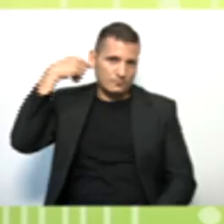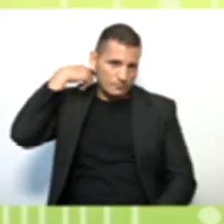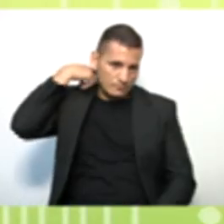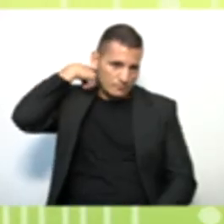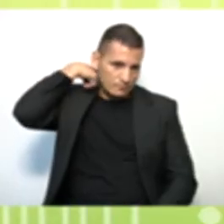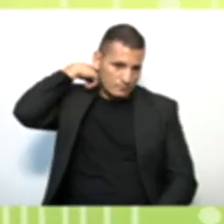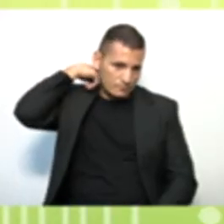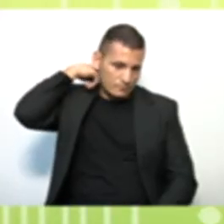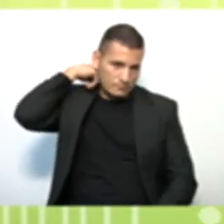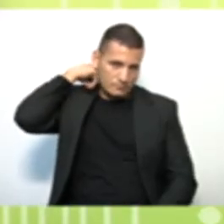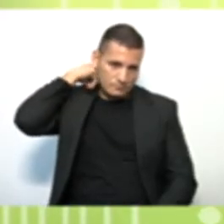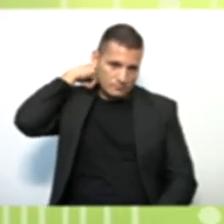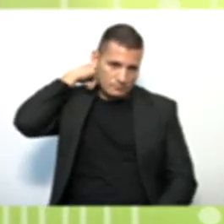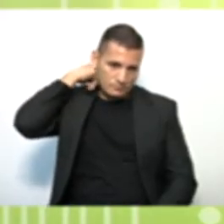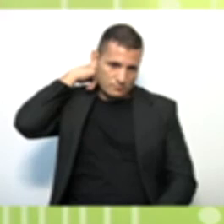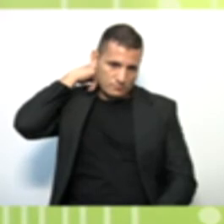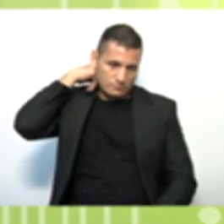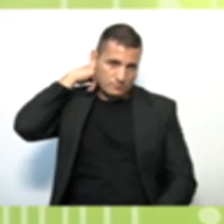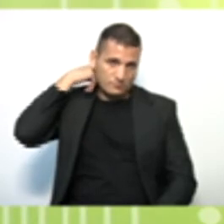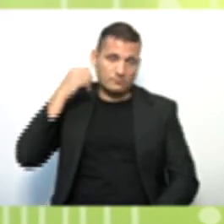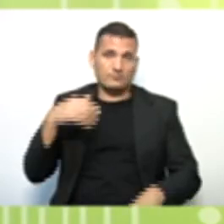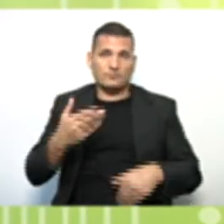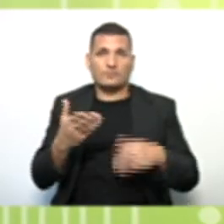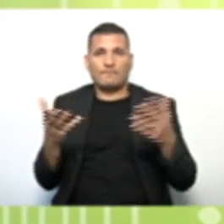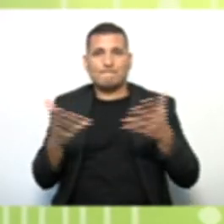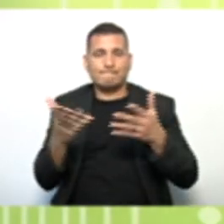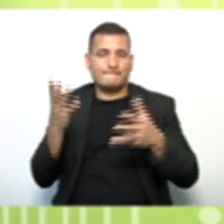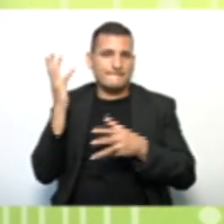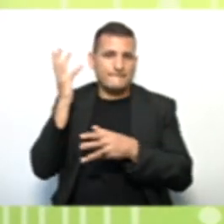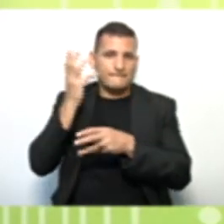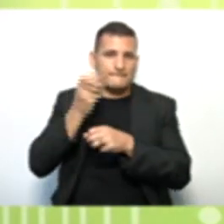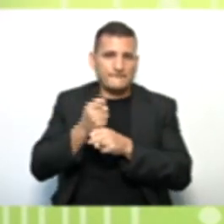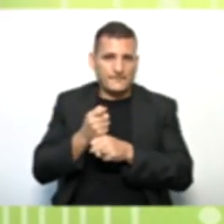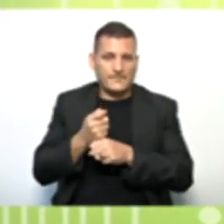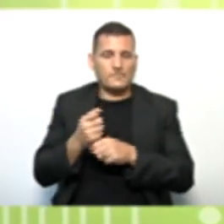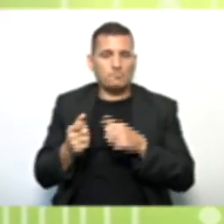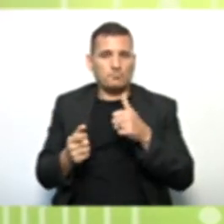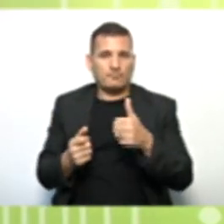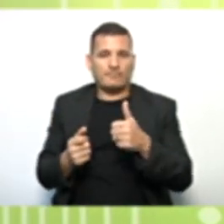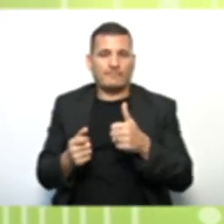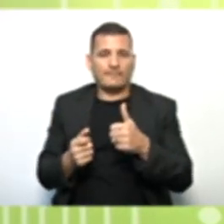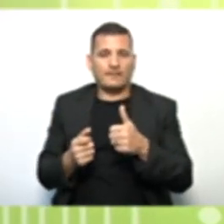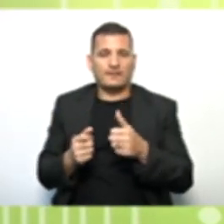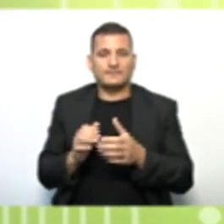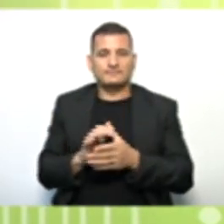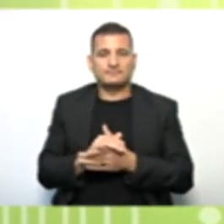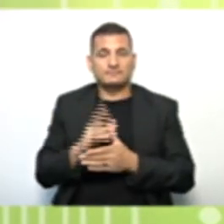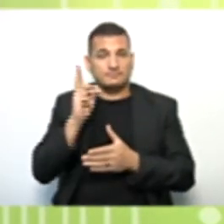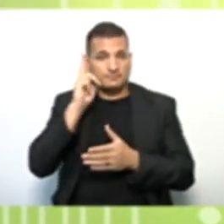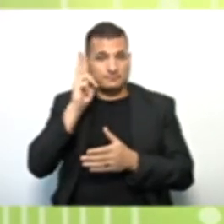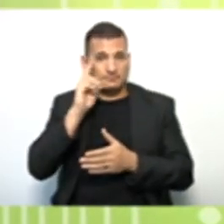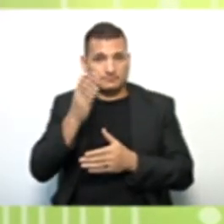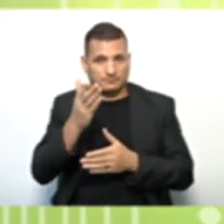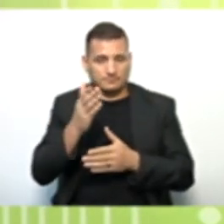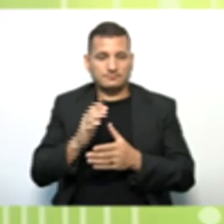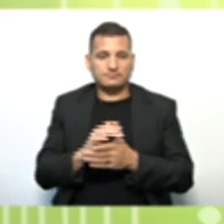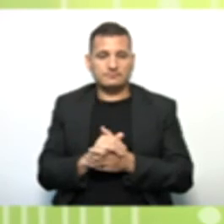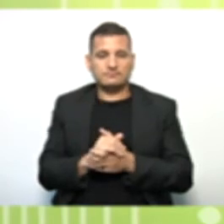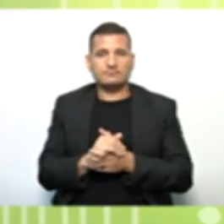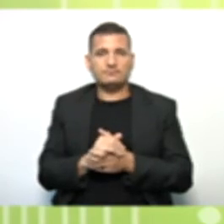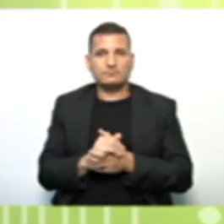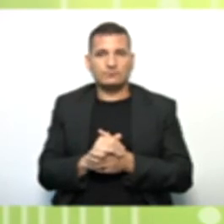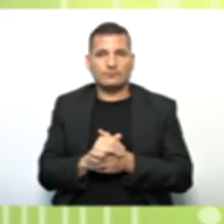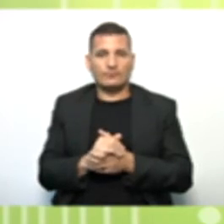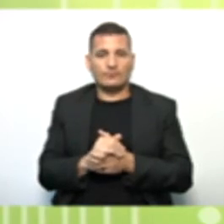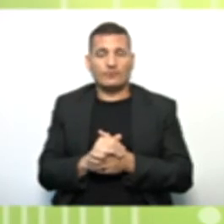aqui agora, rapidinho. Essa foi a nossa revisão de hoje, tá? Lembrando que eu deixei pra